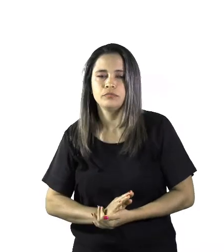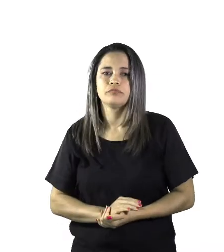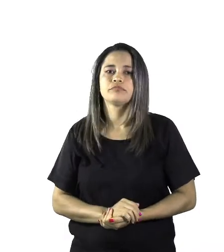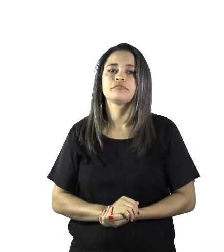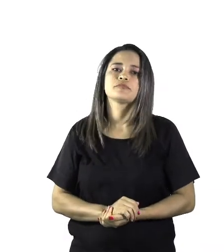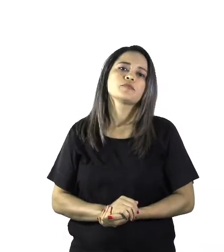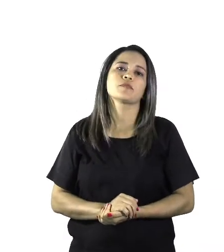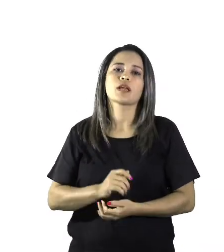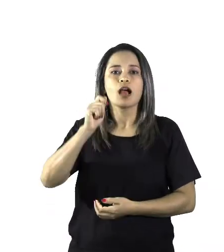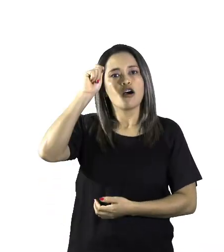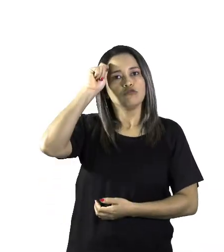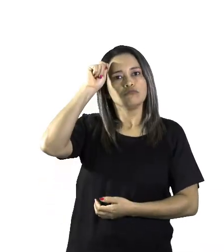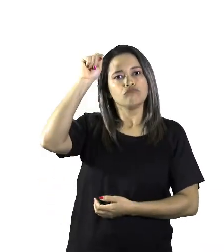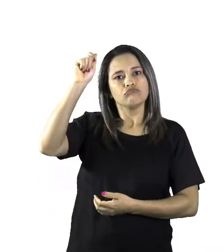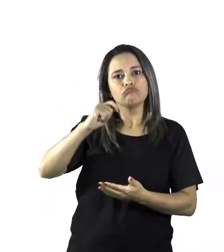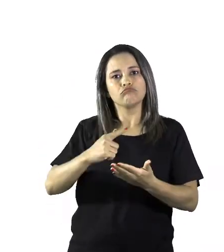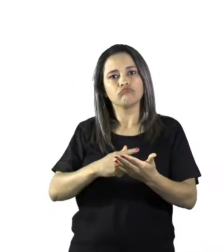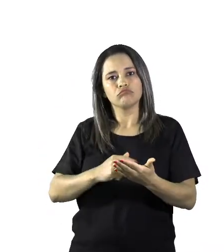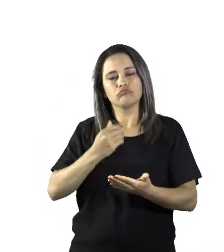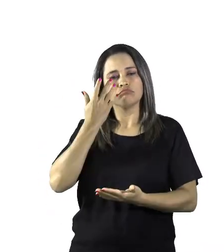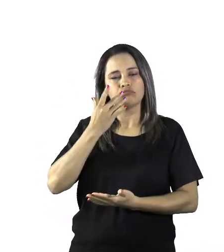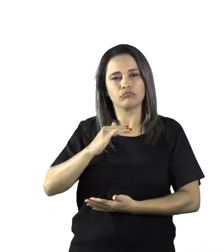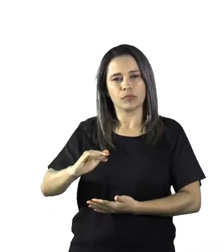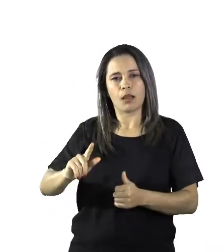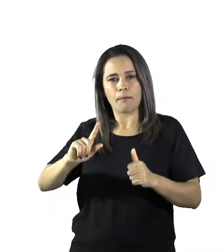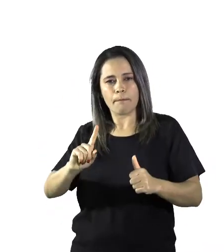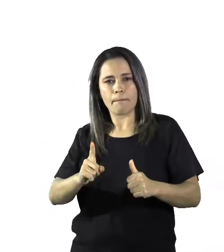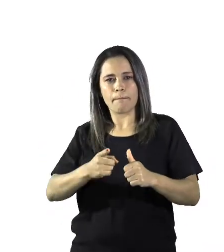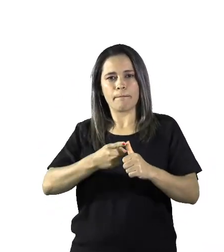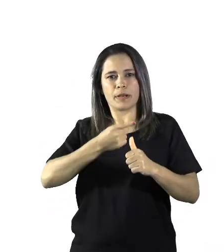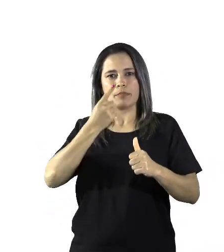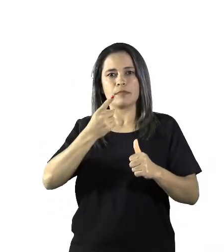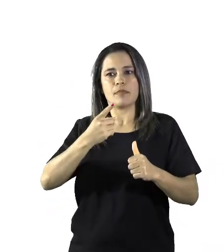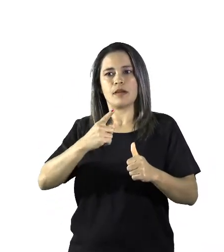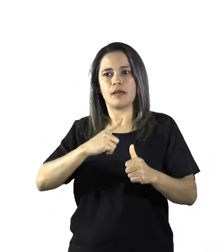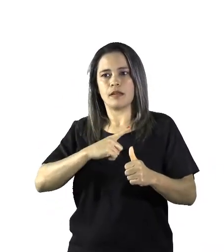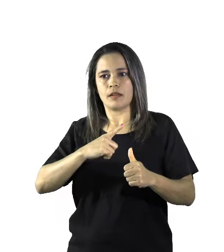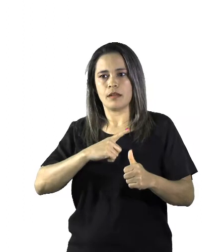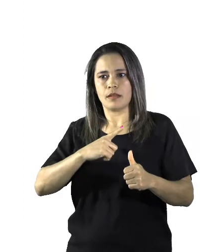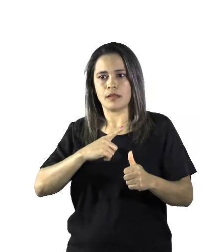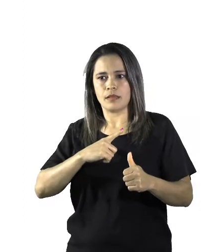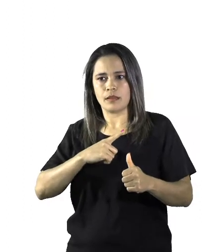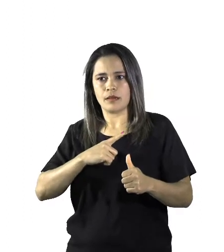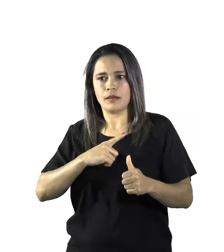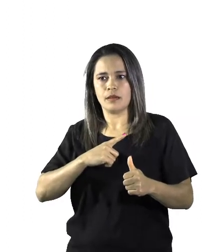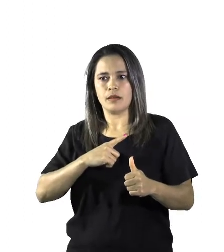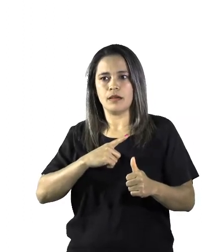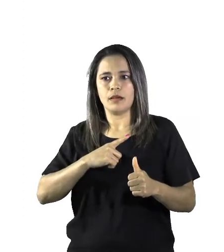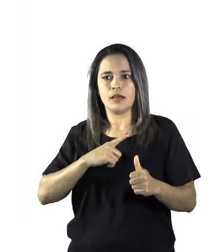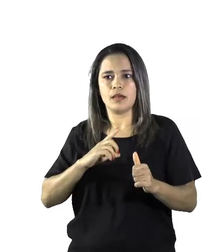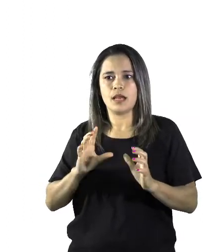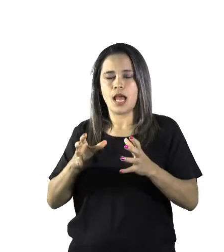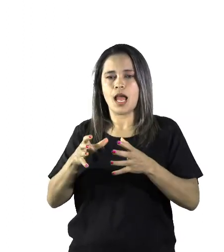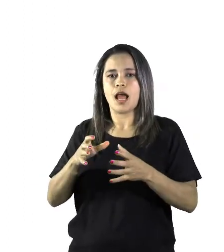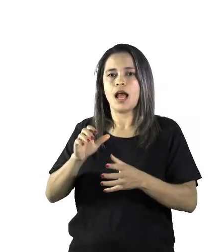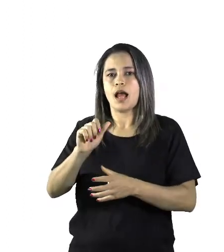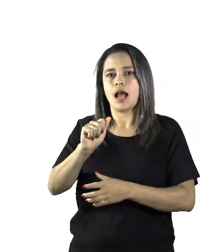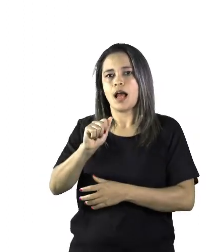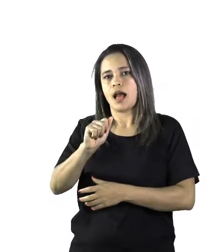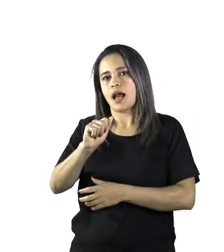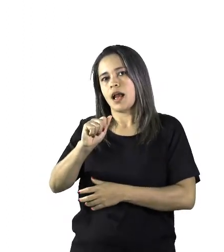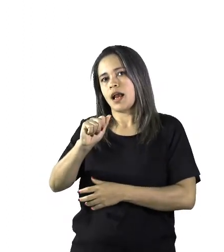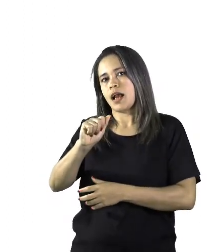livros infantis. Foi a primeira desse gênero a fazer parte da Academia Brasileira